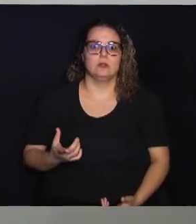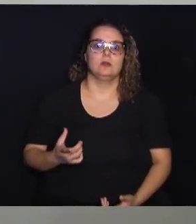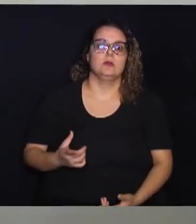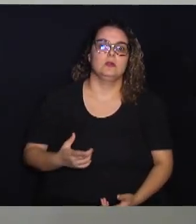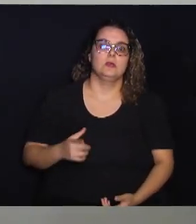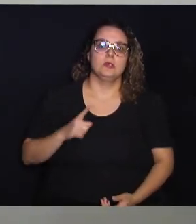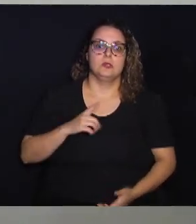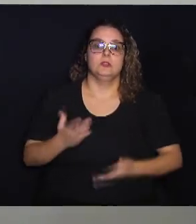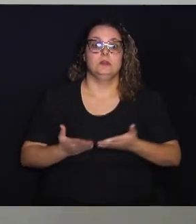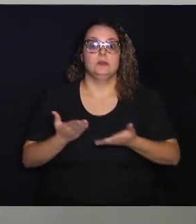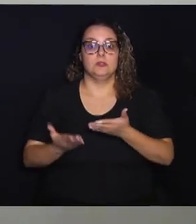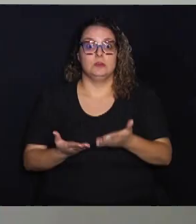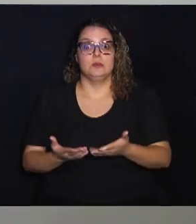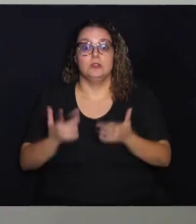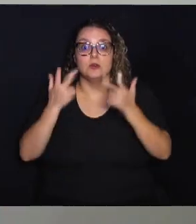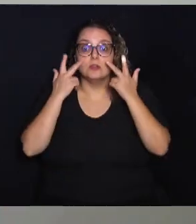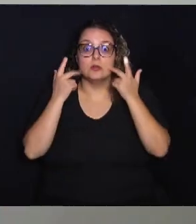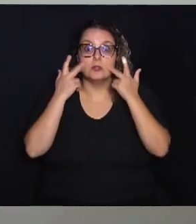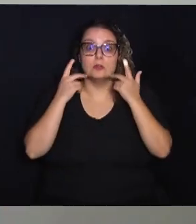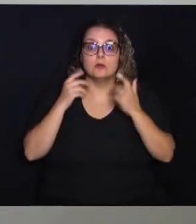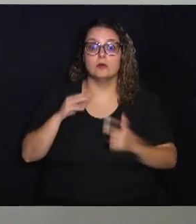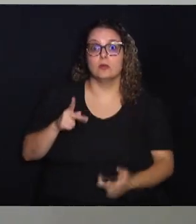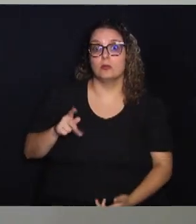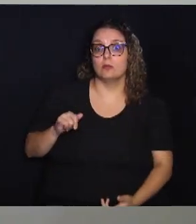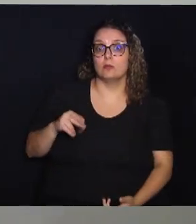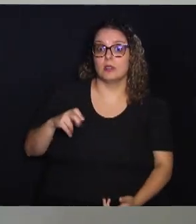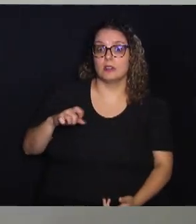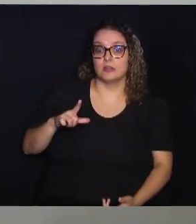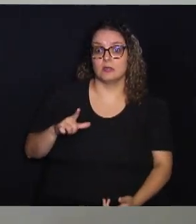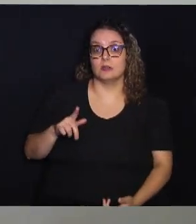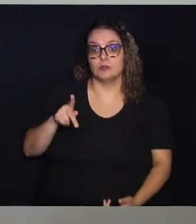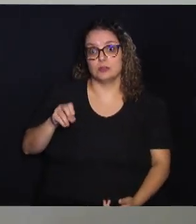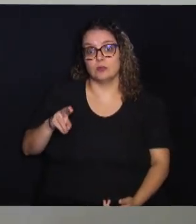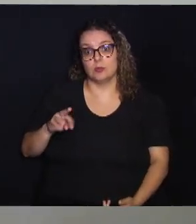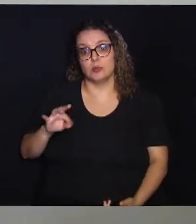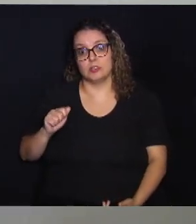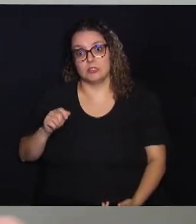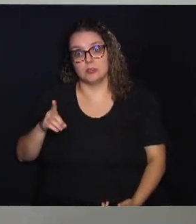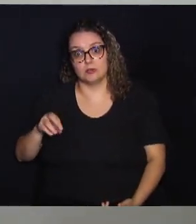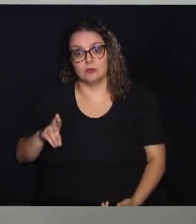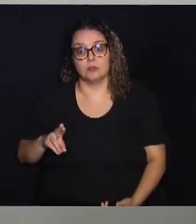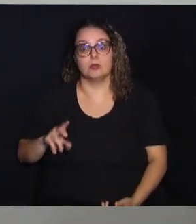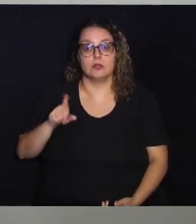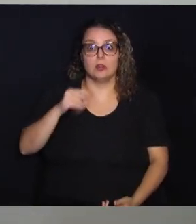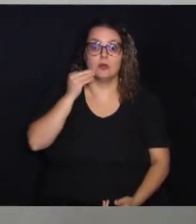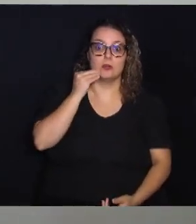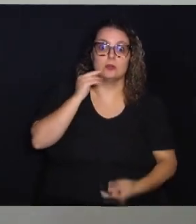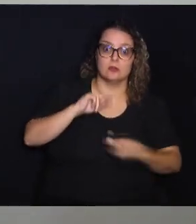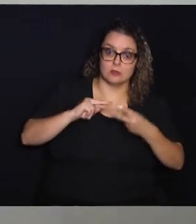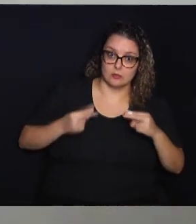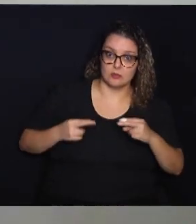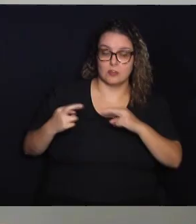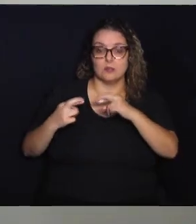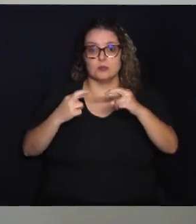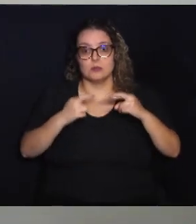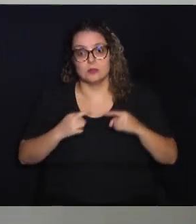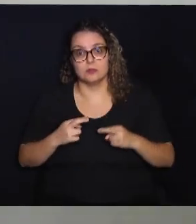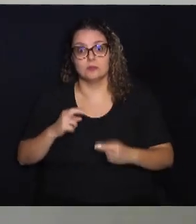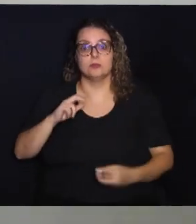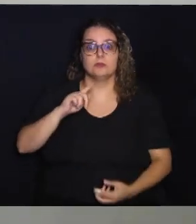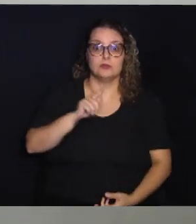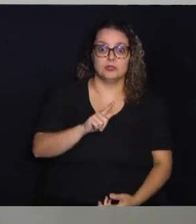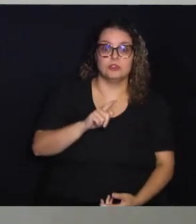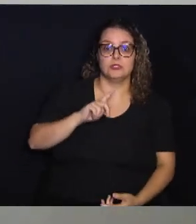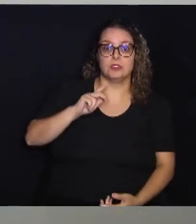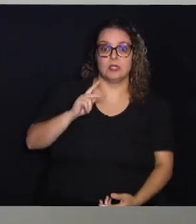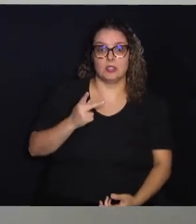esse cuidado, normalmente fazem um painel de portador, que é um teste genético, que normalmente inclui a análise do gene HBB e outros